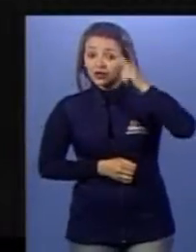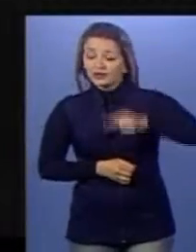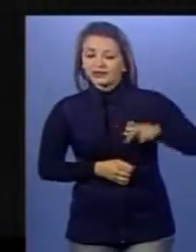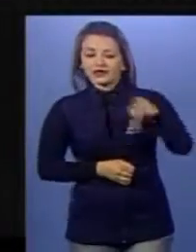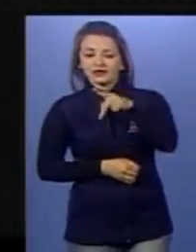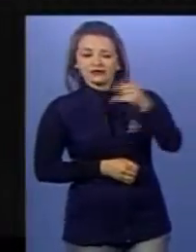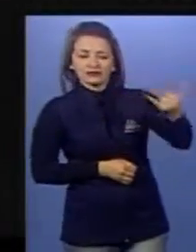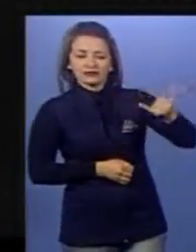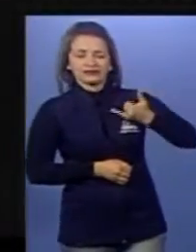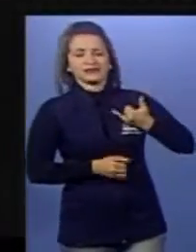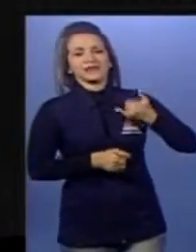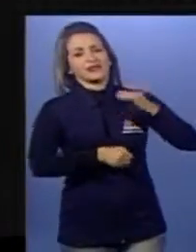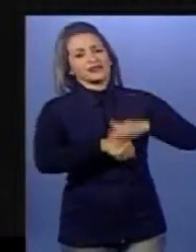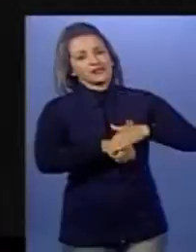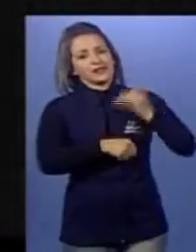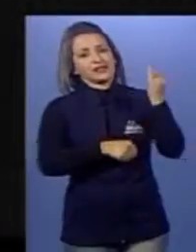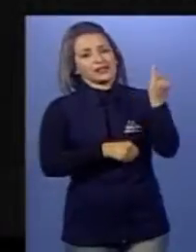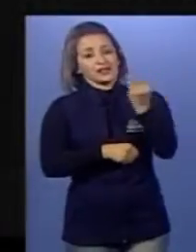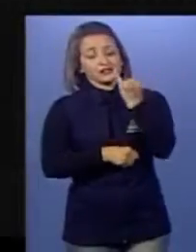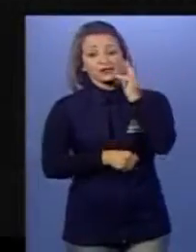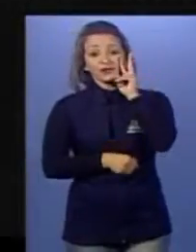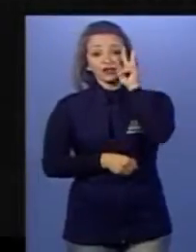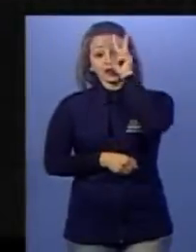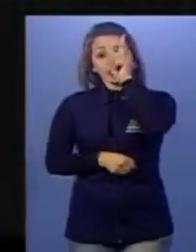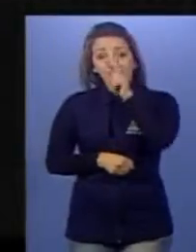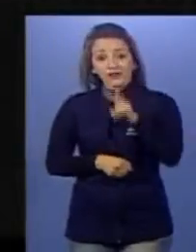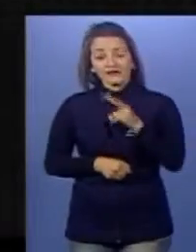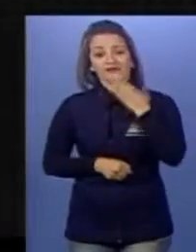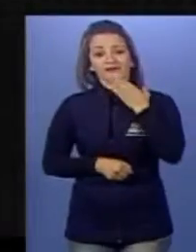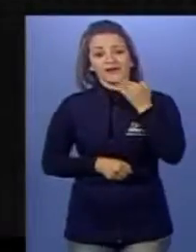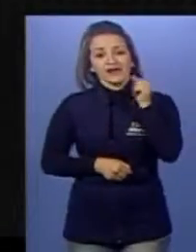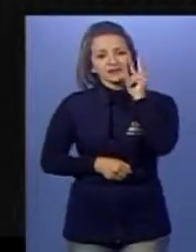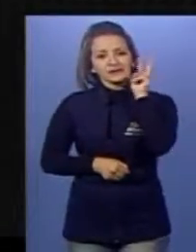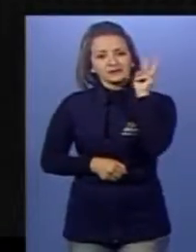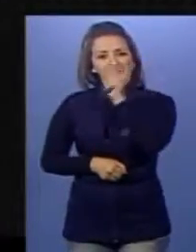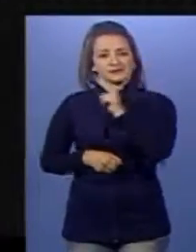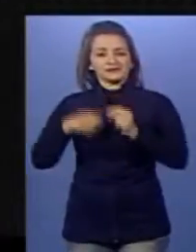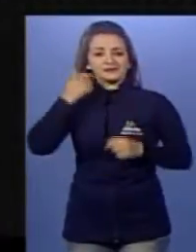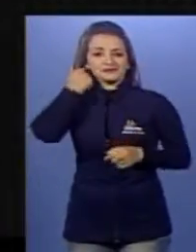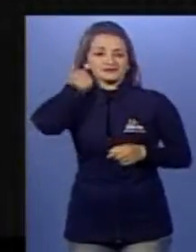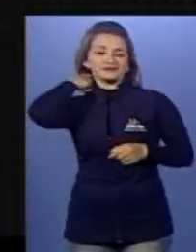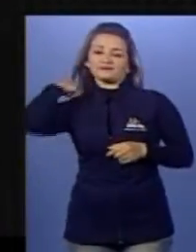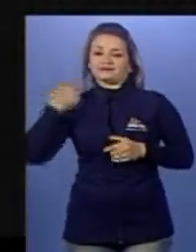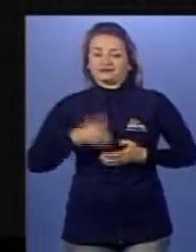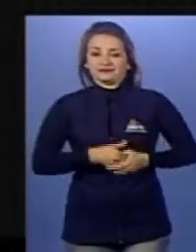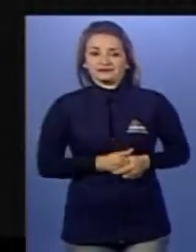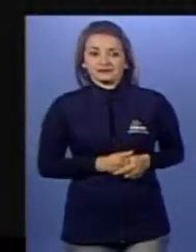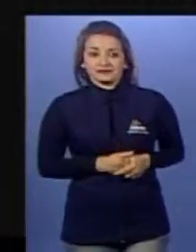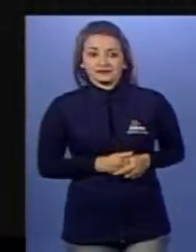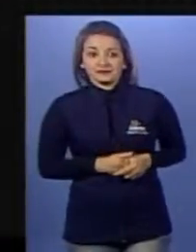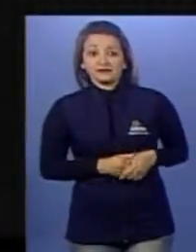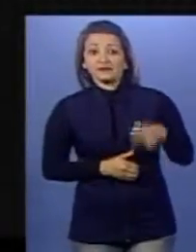mais importante é mais fácil enxergar dentro do quadro que a